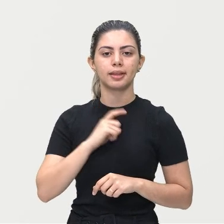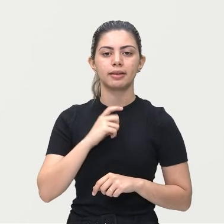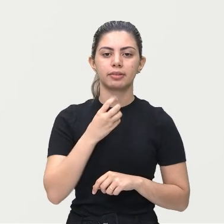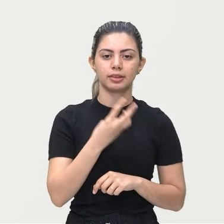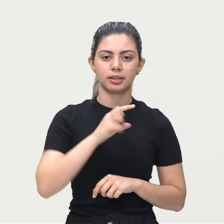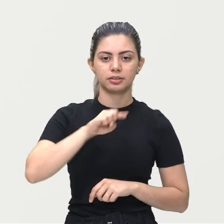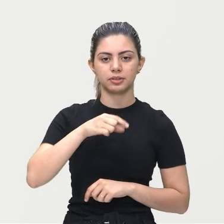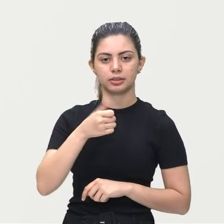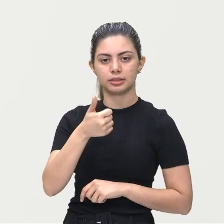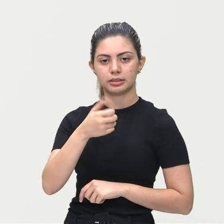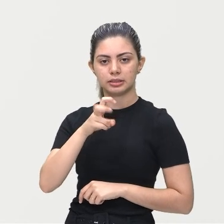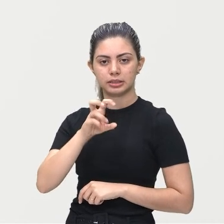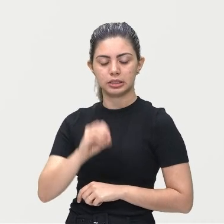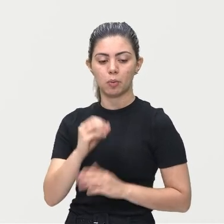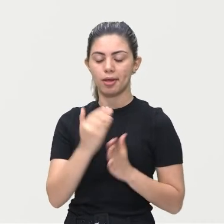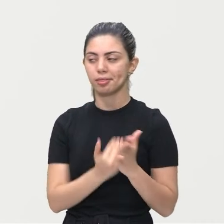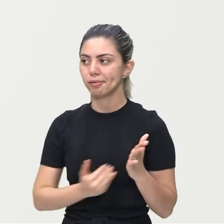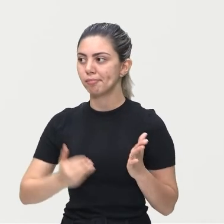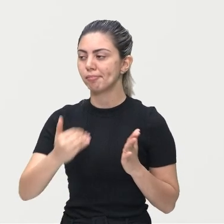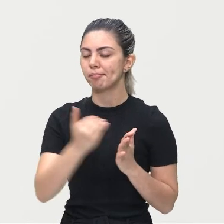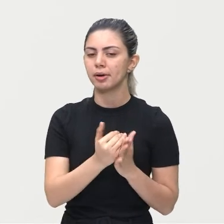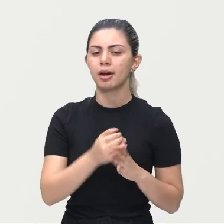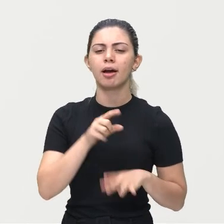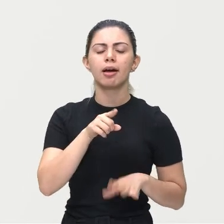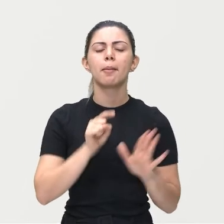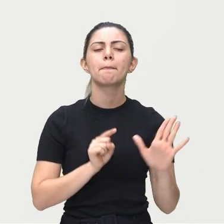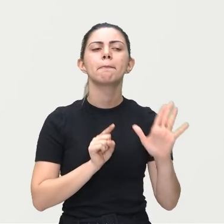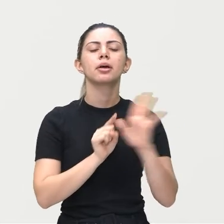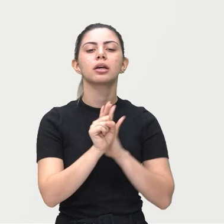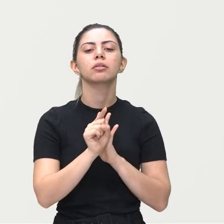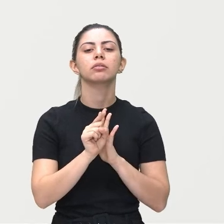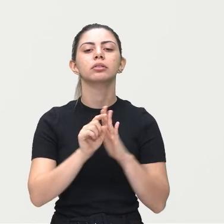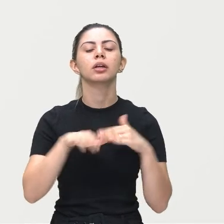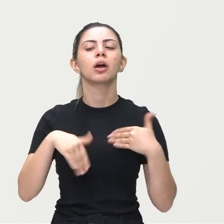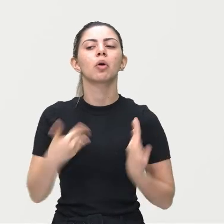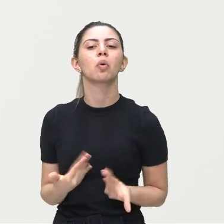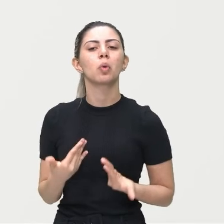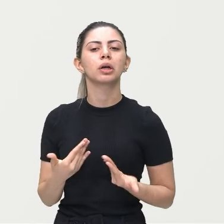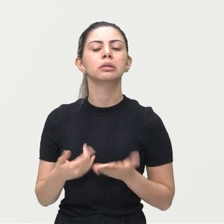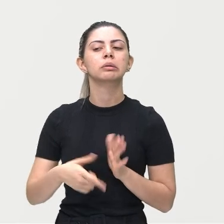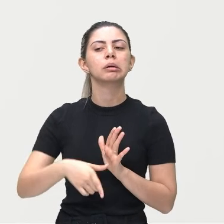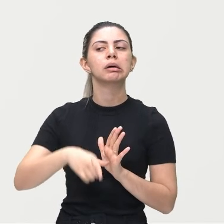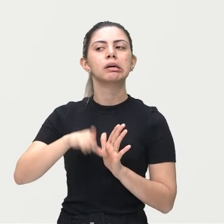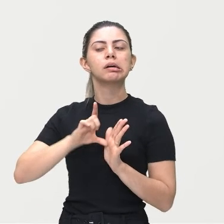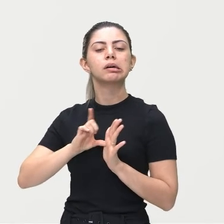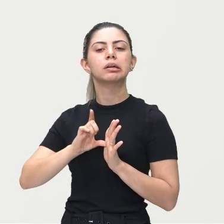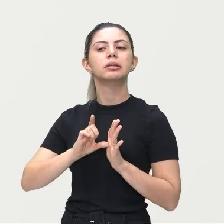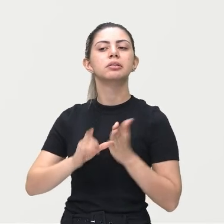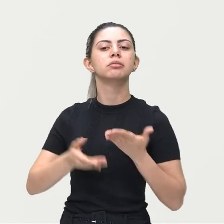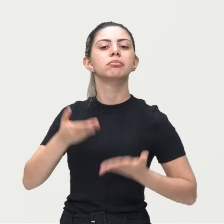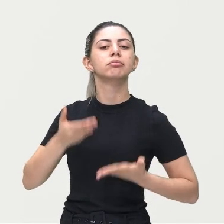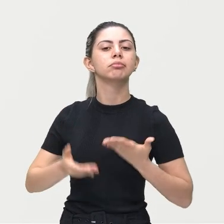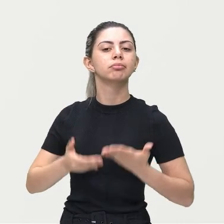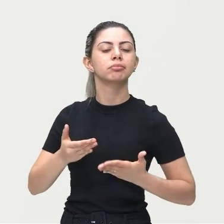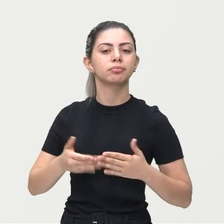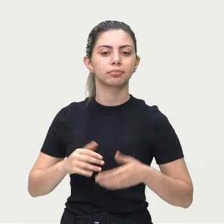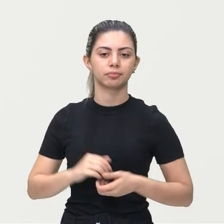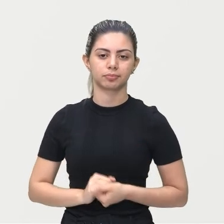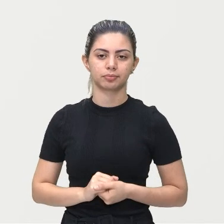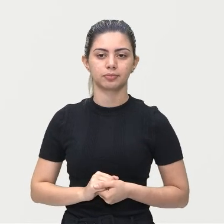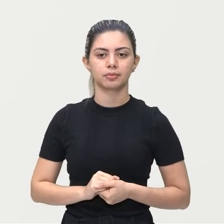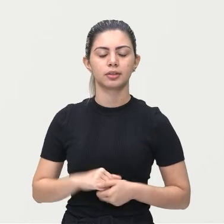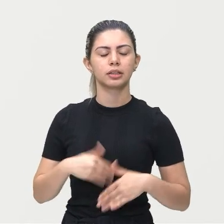mais. Opa! E aí está sendo perguntado, quanto ele estava pesando, né? Automaticamente, nós